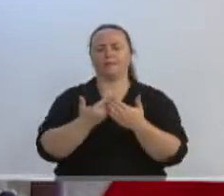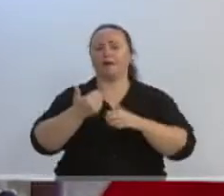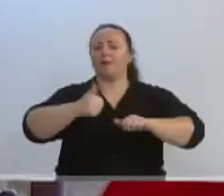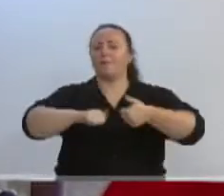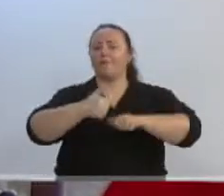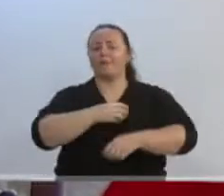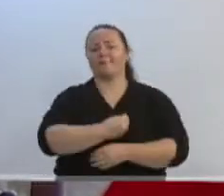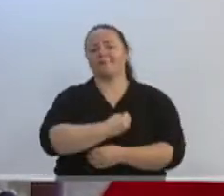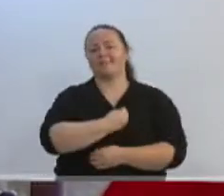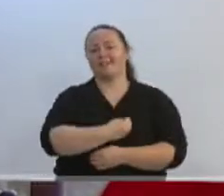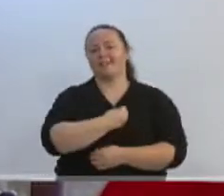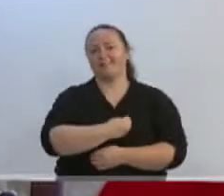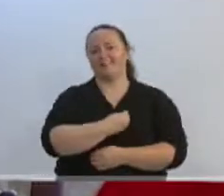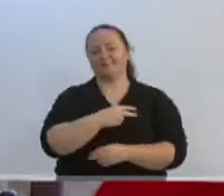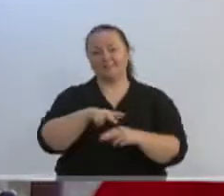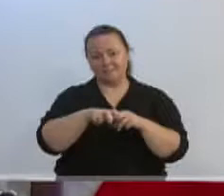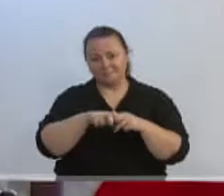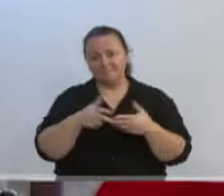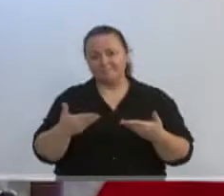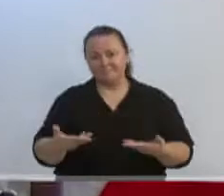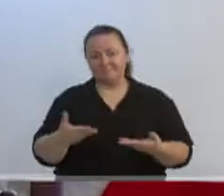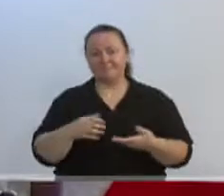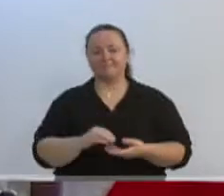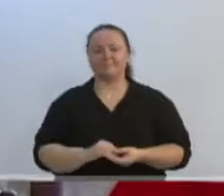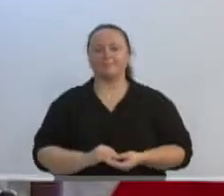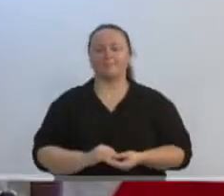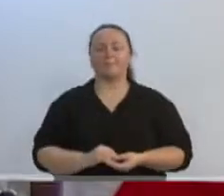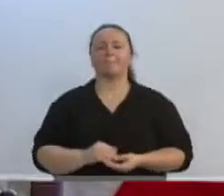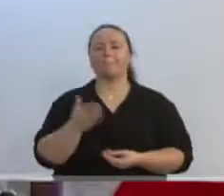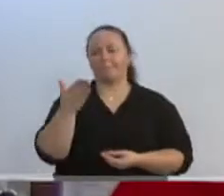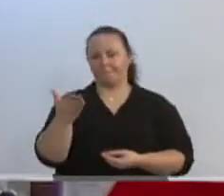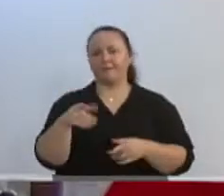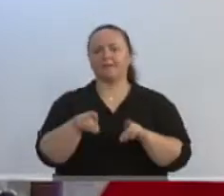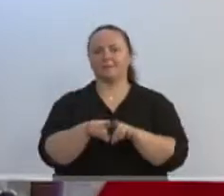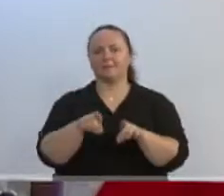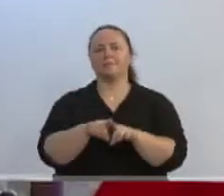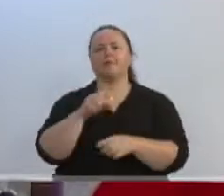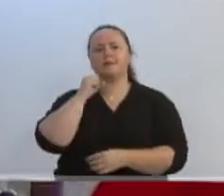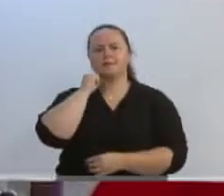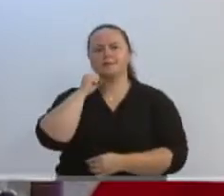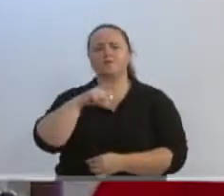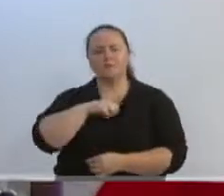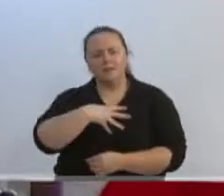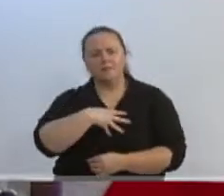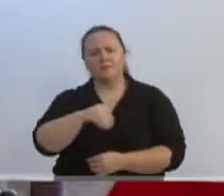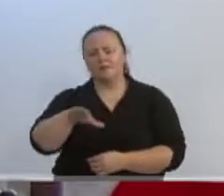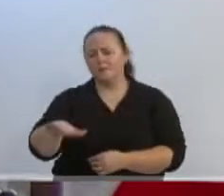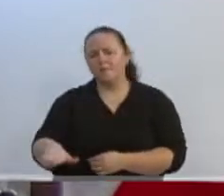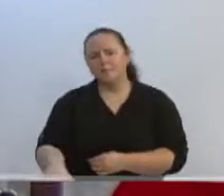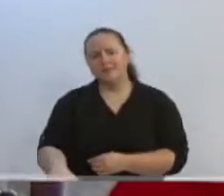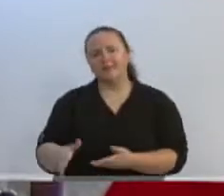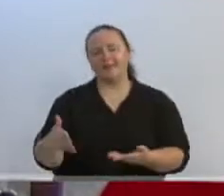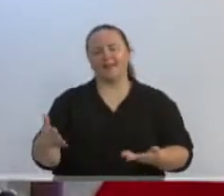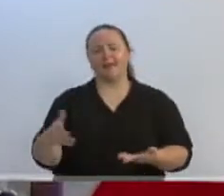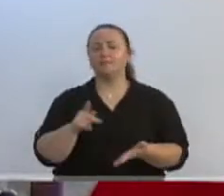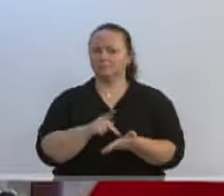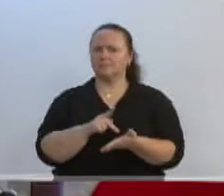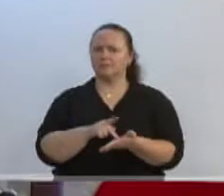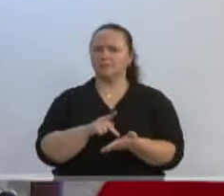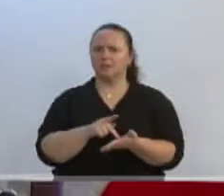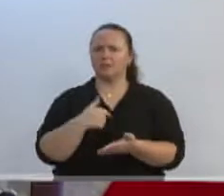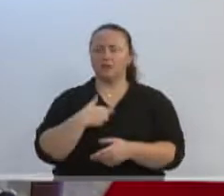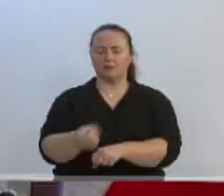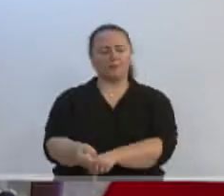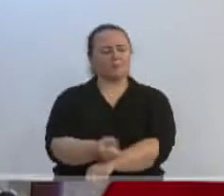de vida. E aí, vereador Silvio Zimmermann, que o senhor também tem um filho pequeno, e eu também tenho um filho pequeno, de verdade verdadeira, eu